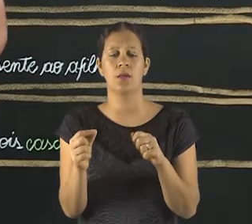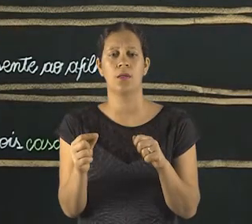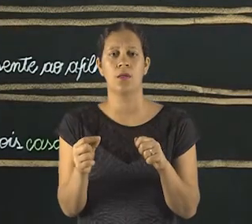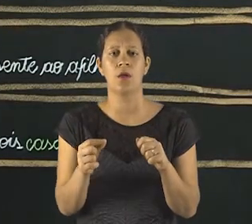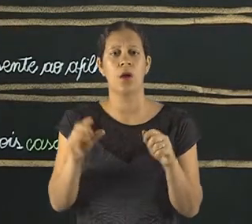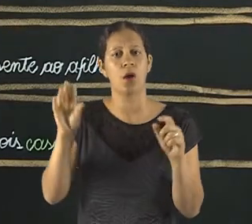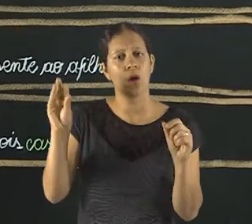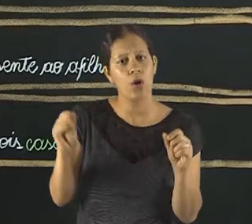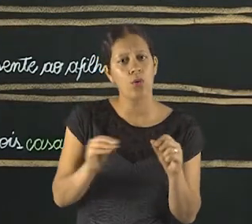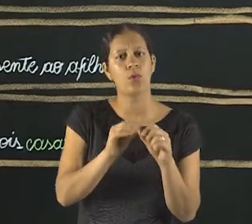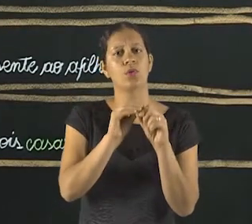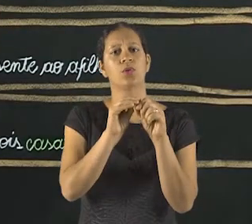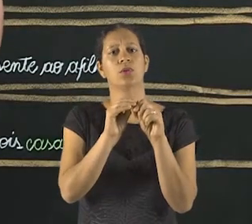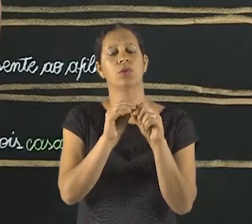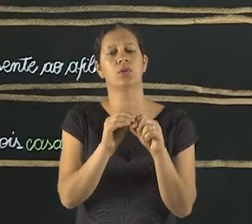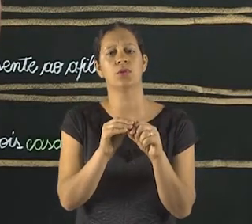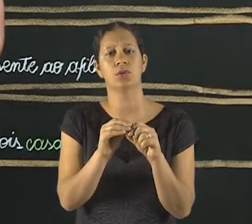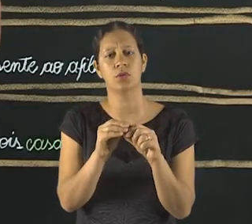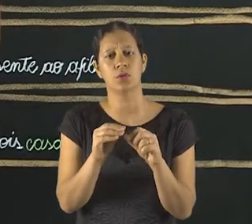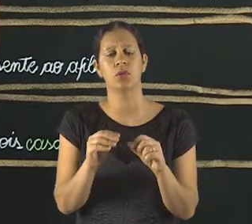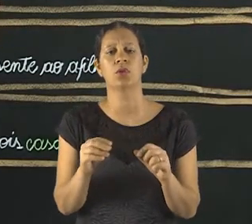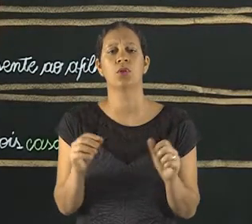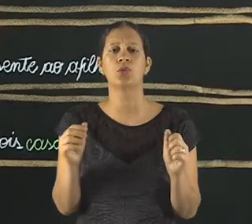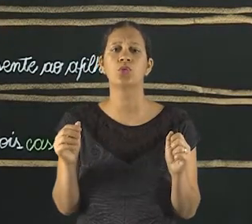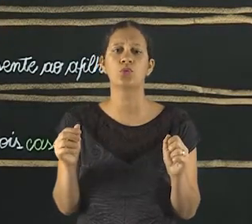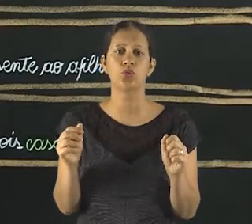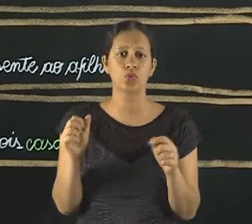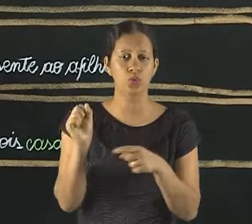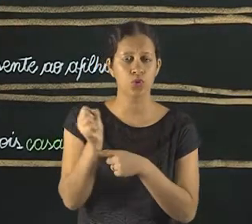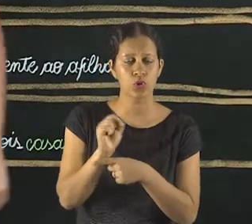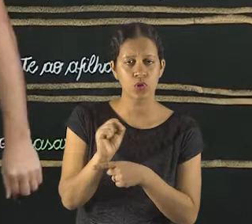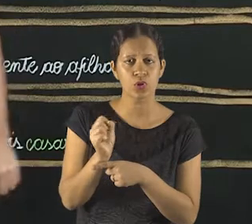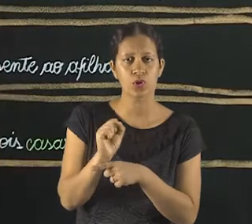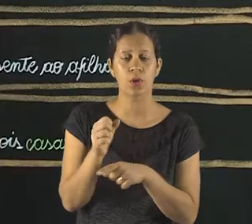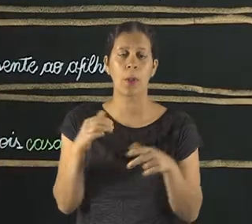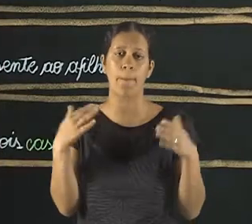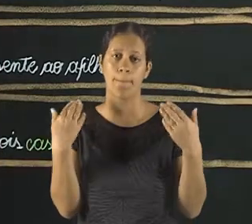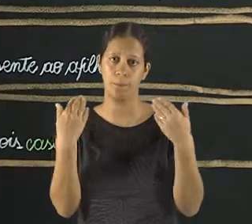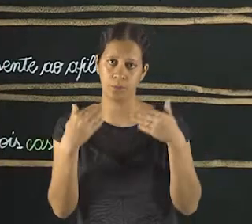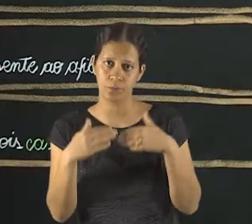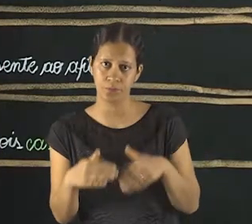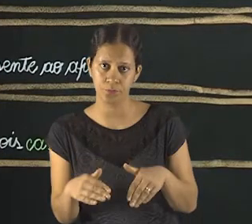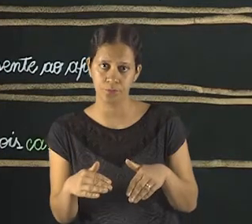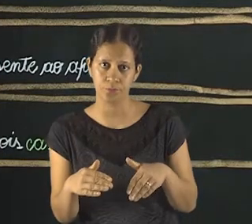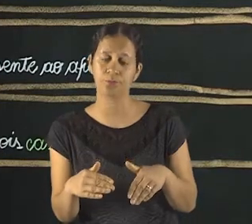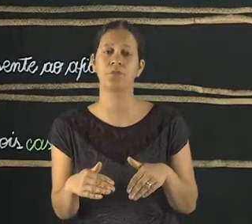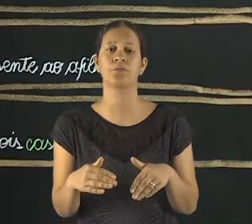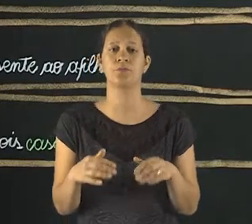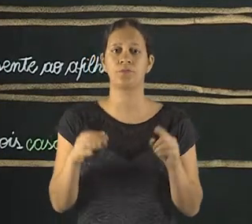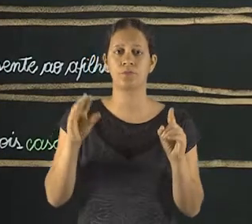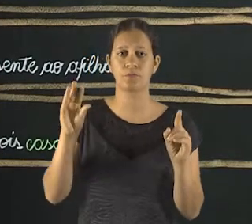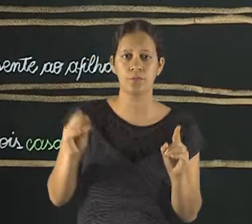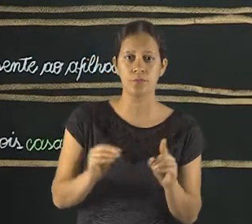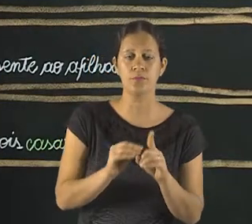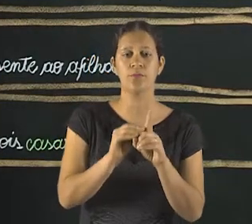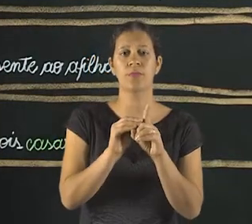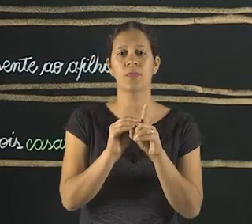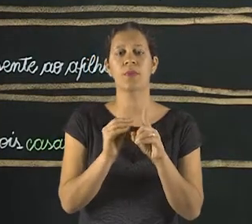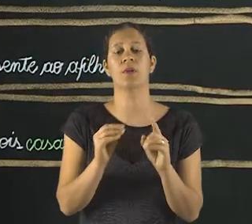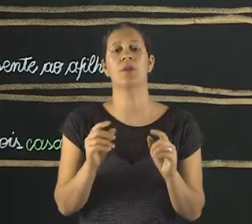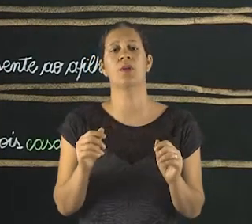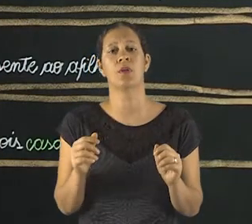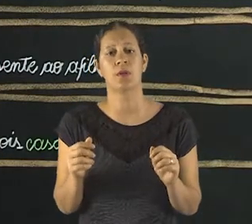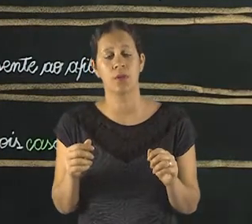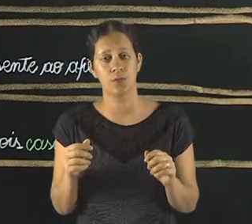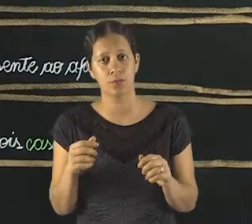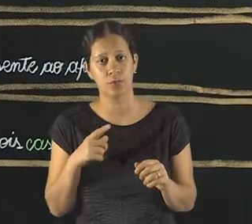como um acompanhamento do substantivo provas, porque os objetos, os complementos